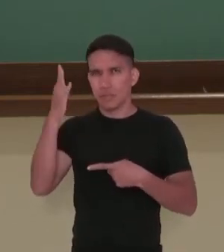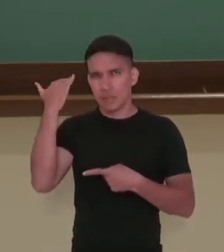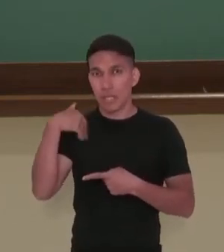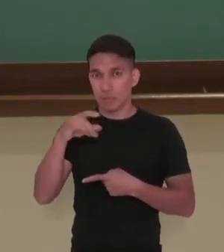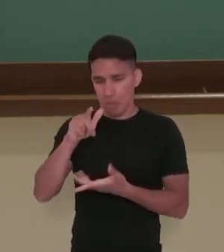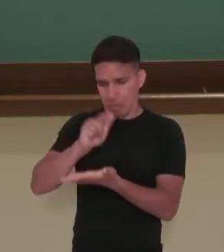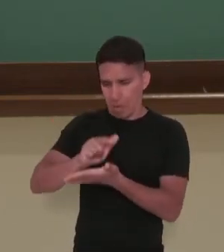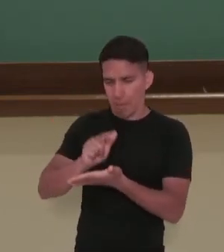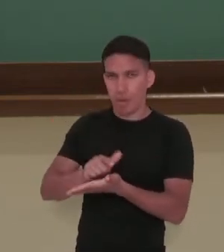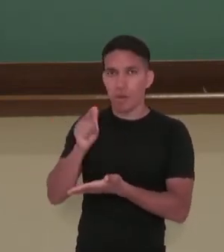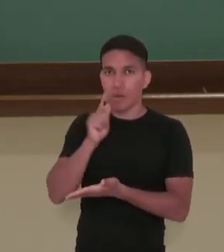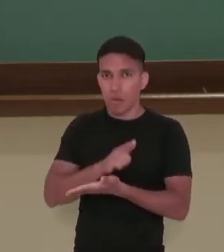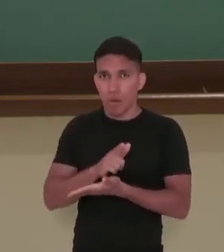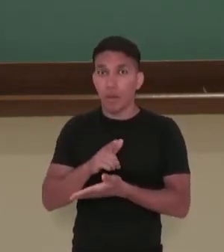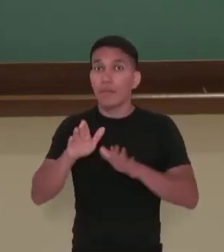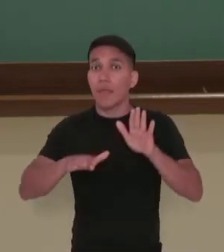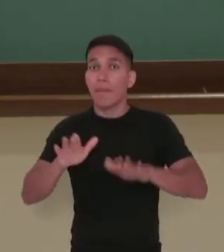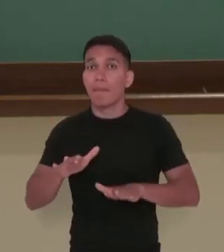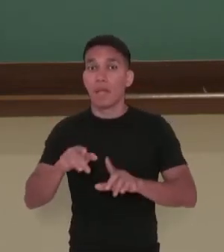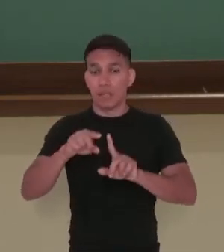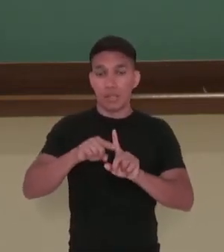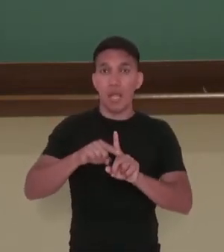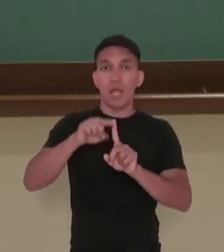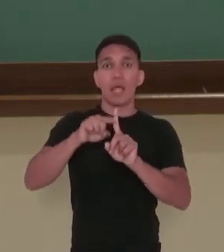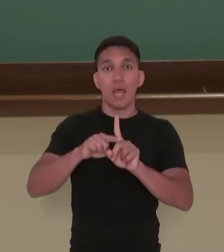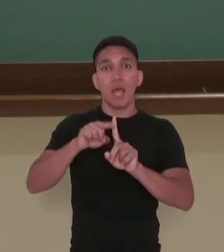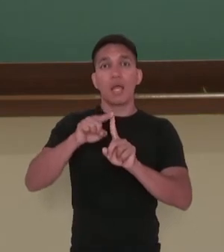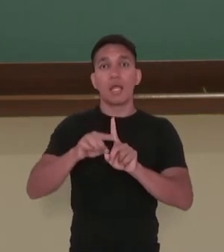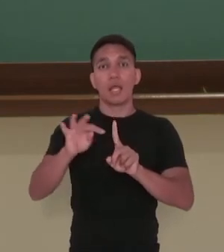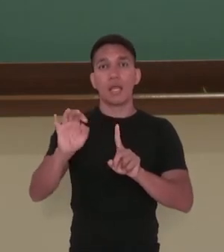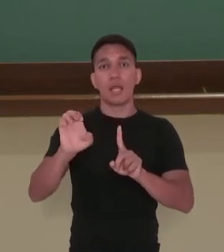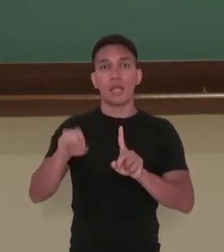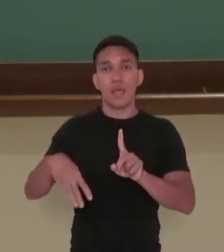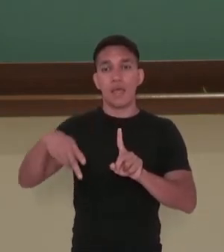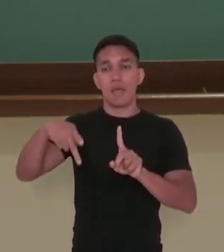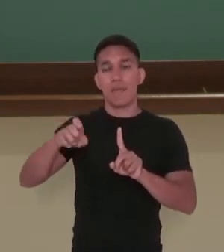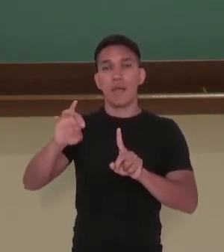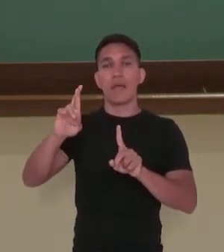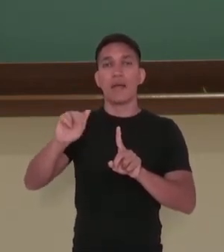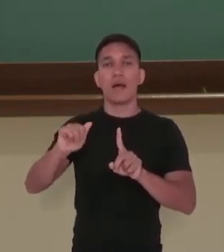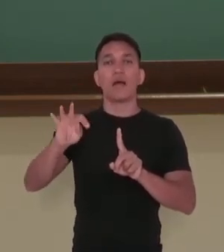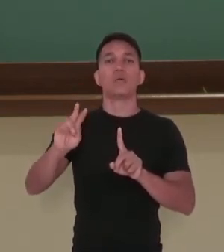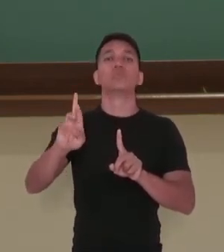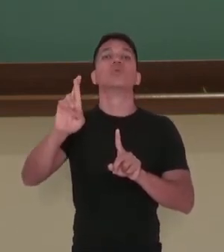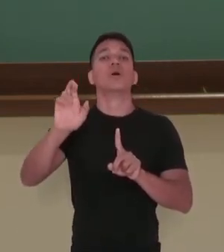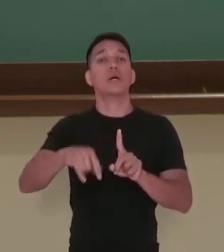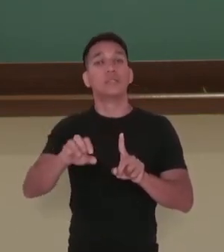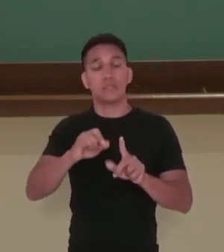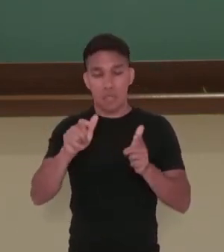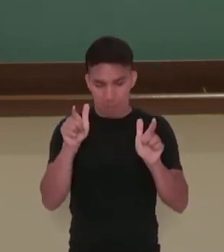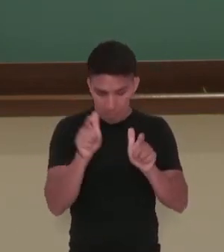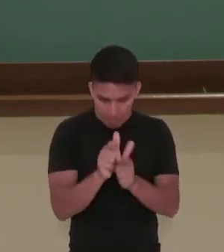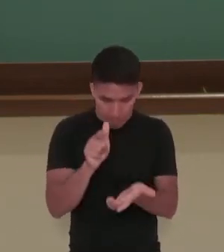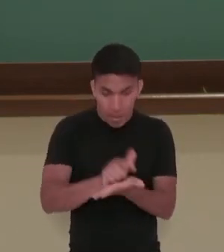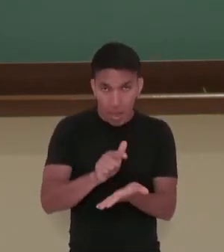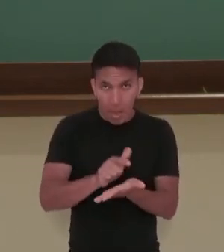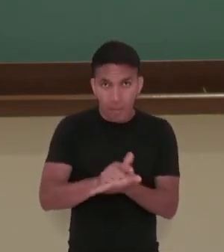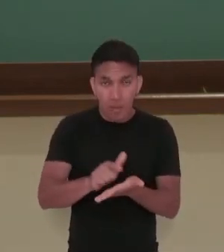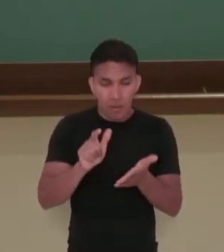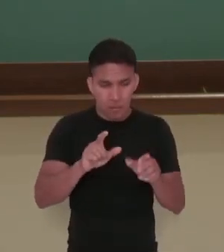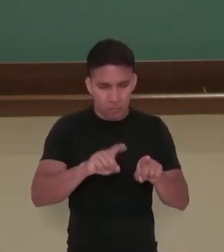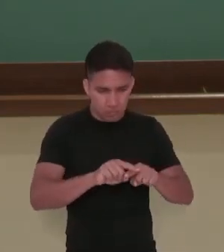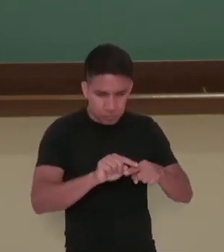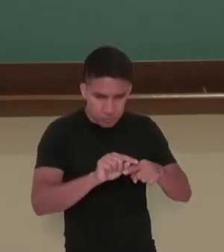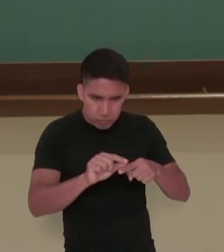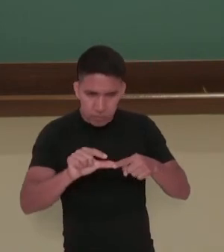também aumenta ou diminui conforme a temperatura, se ampliar ali o papel, vai ampliar a escala também. Lembra